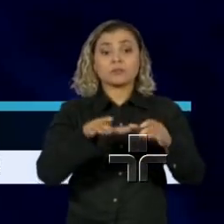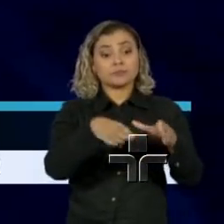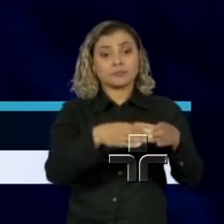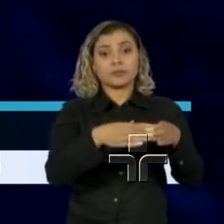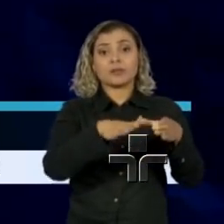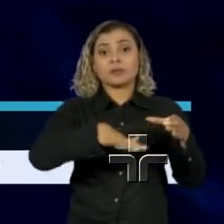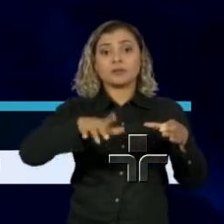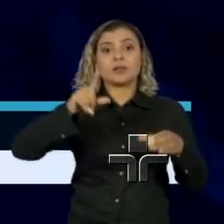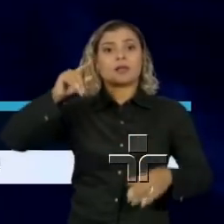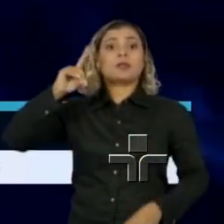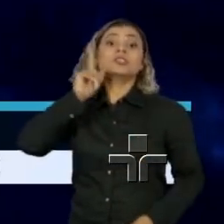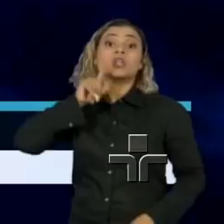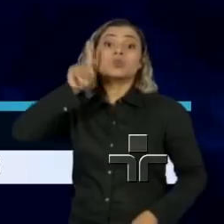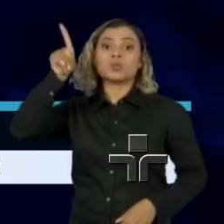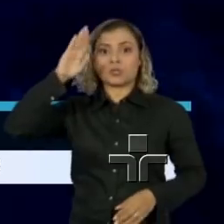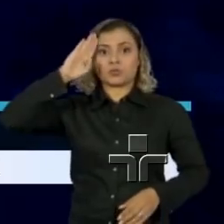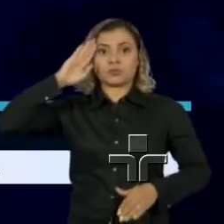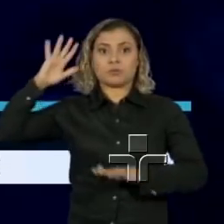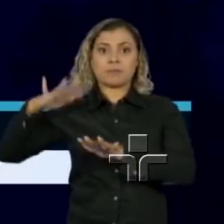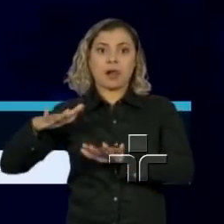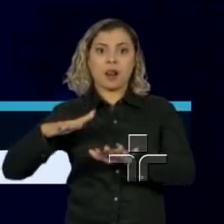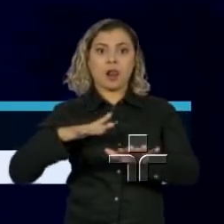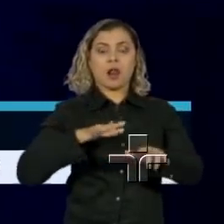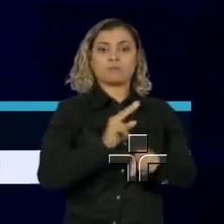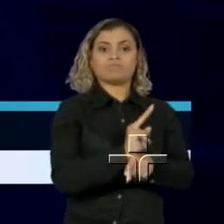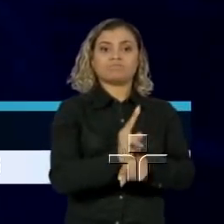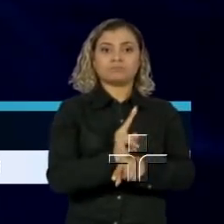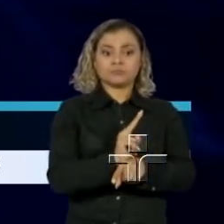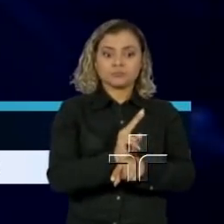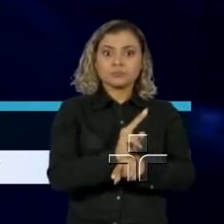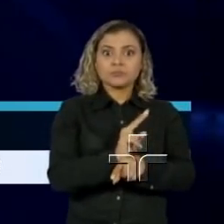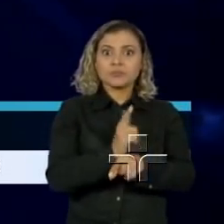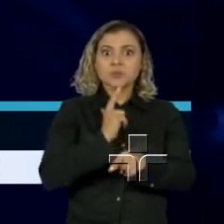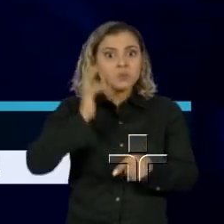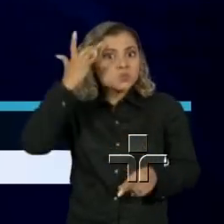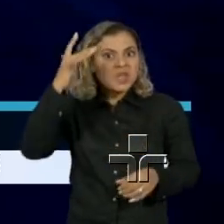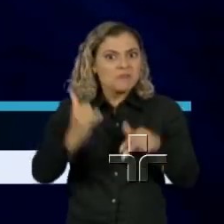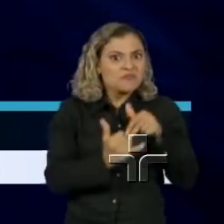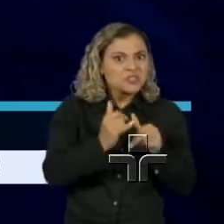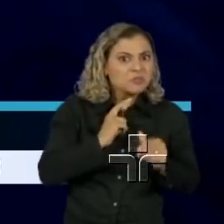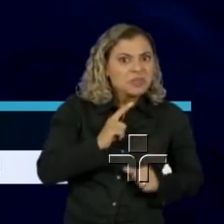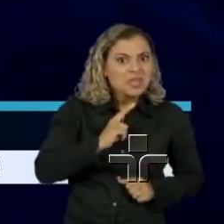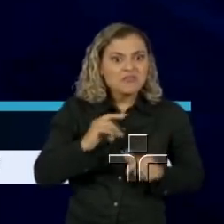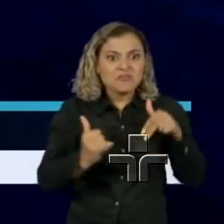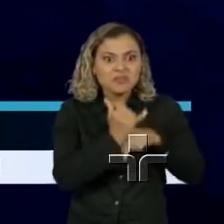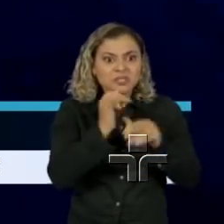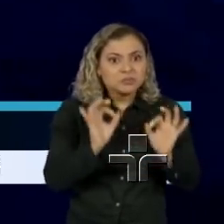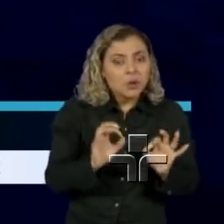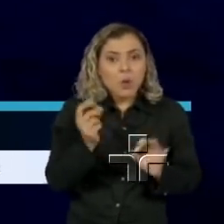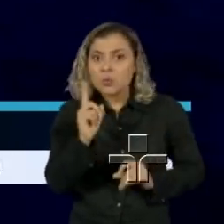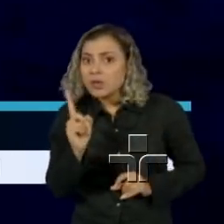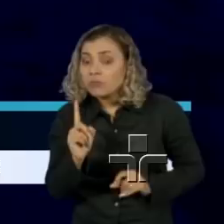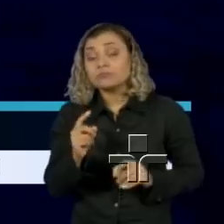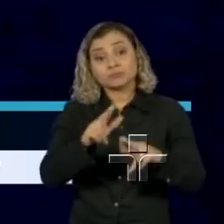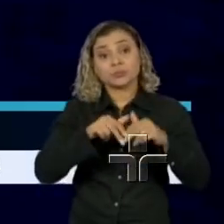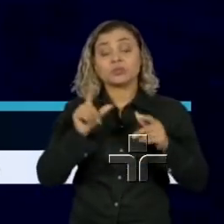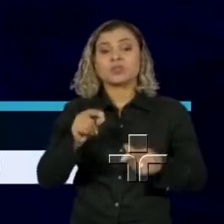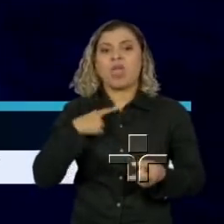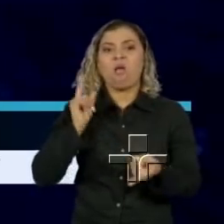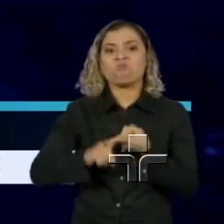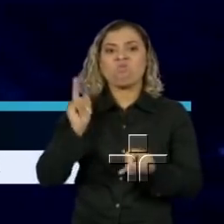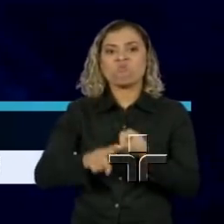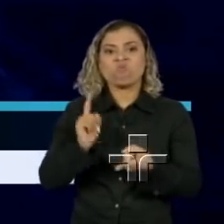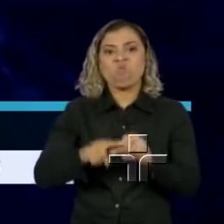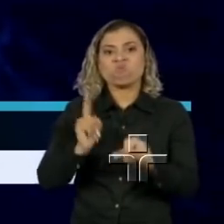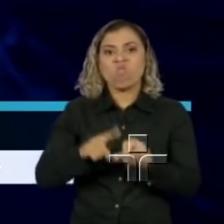militares americanas. Ainda não há informações sobre vítimas ou danos. Segundo a rede estatal de TV iraniana, é a operação de vingança